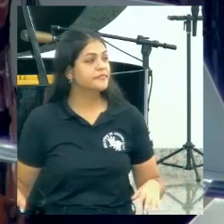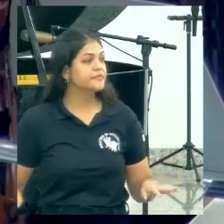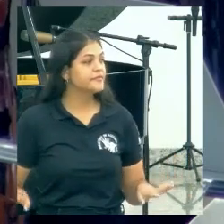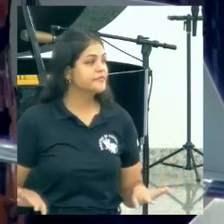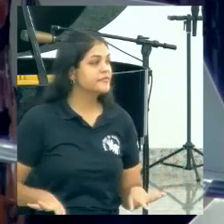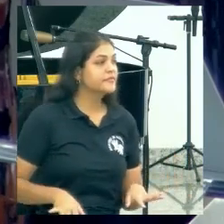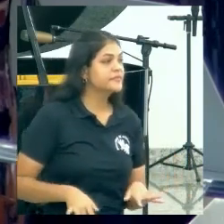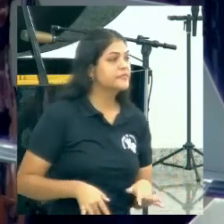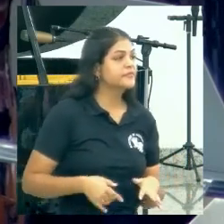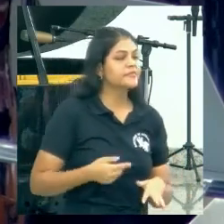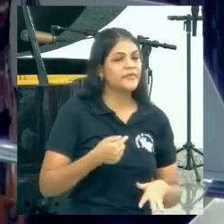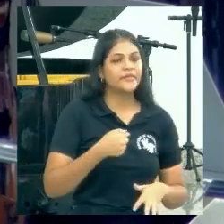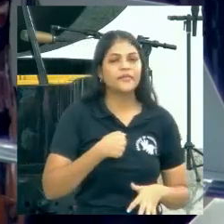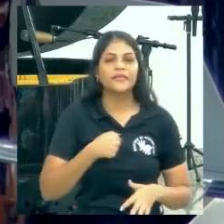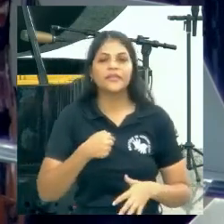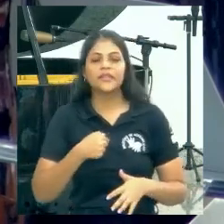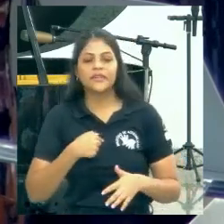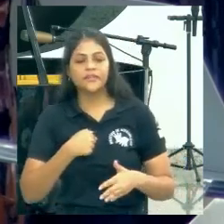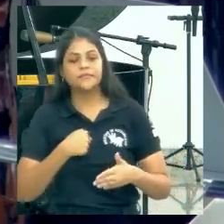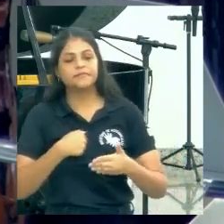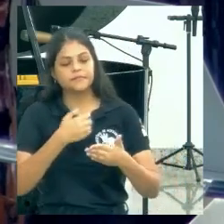Eu sou o papel,